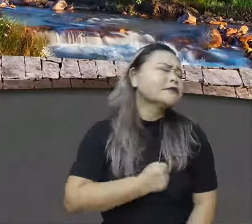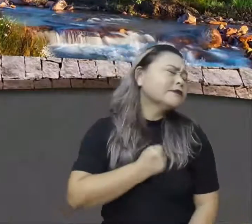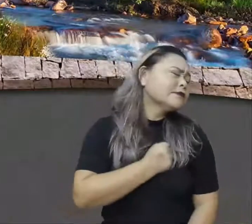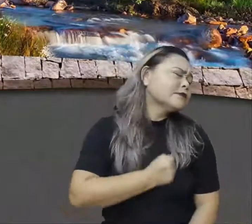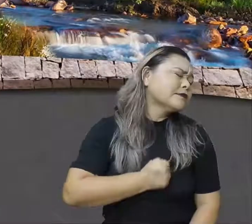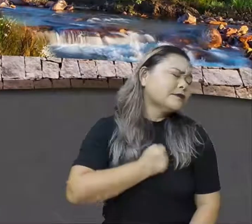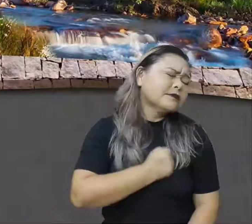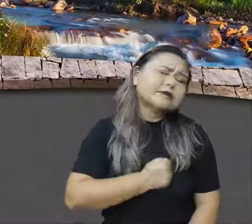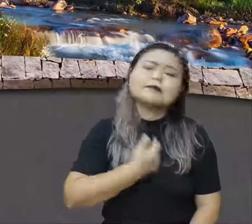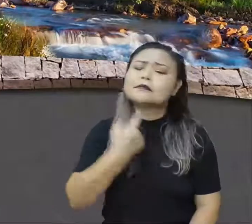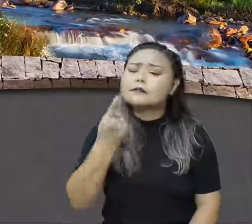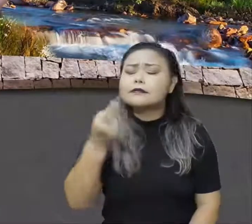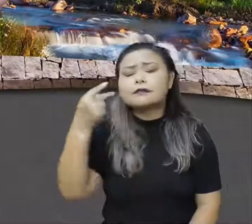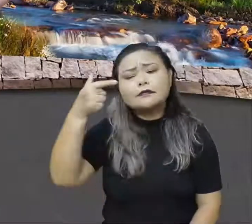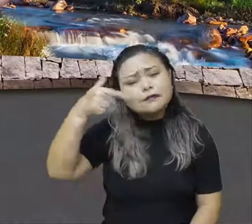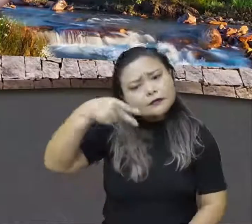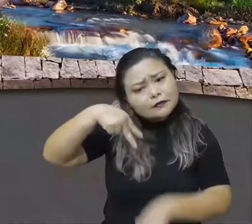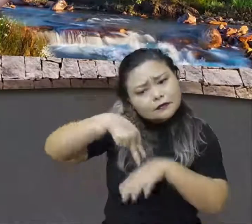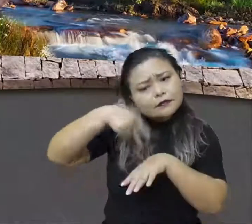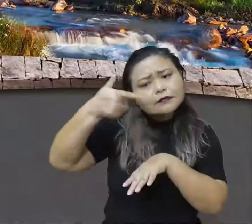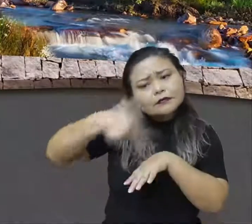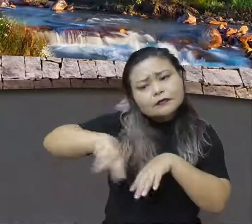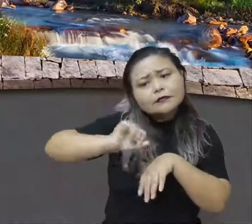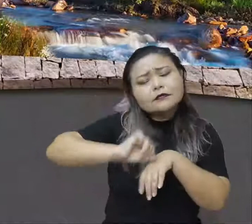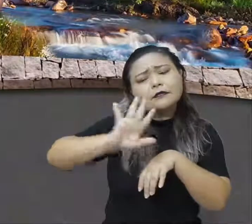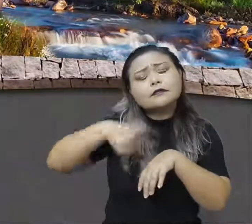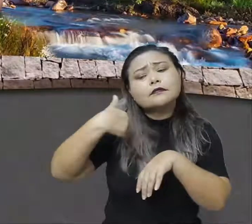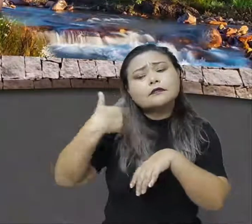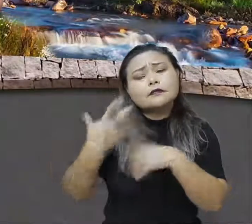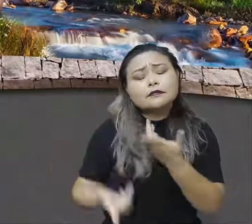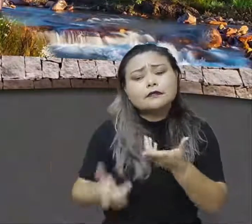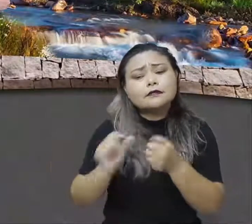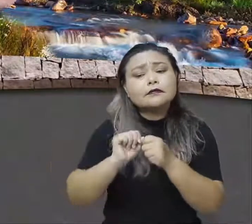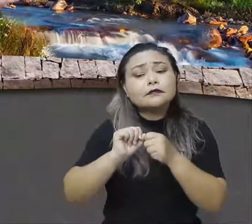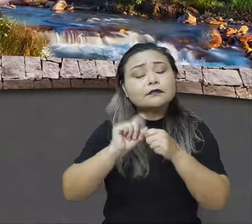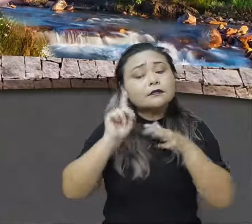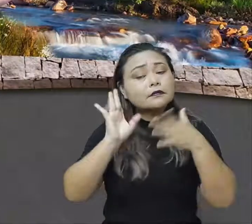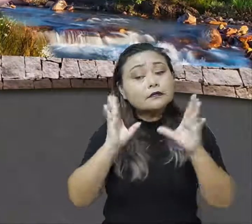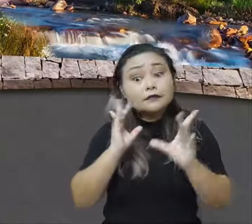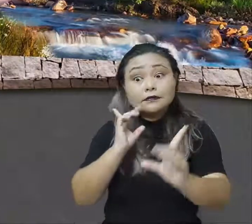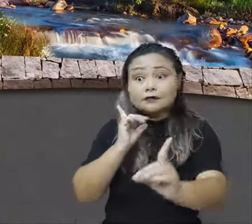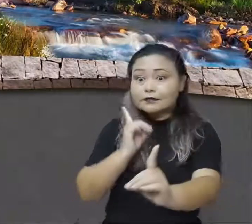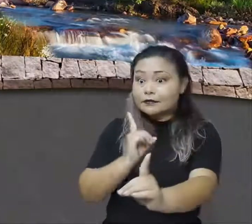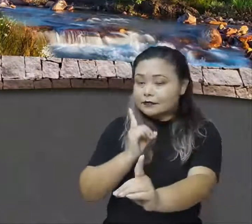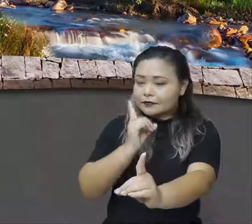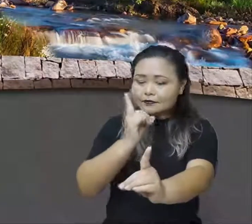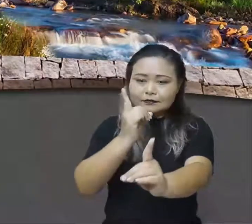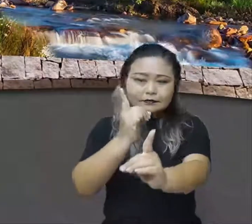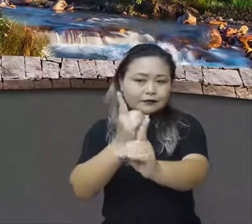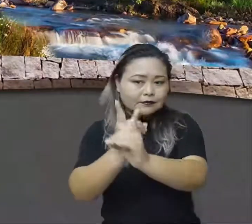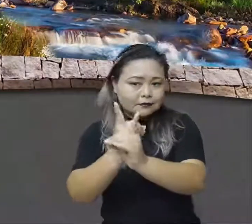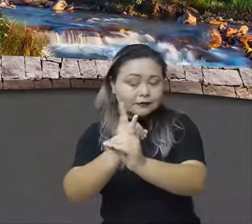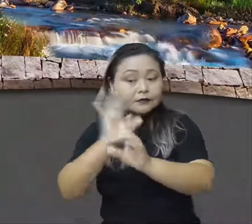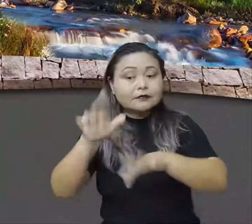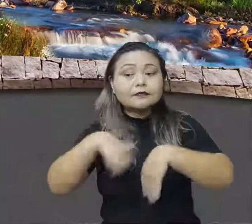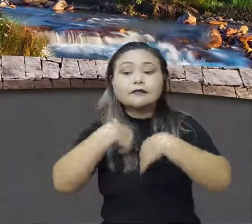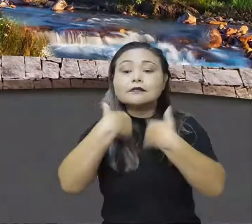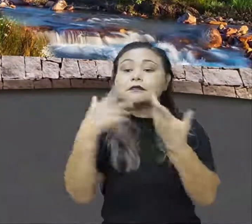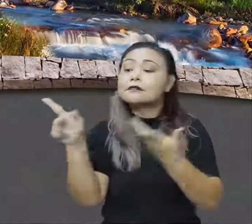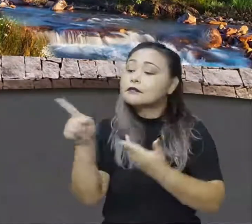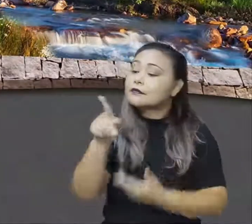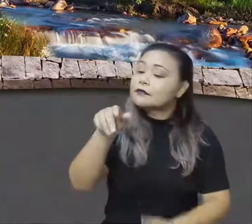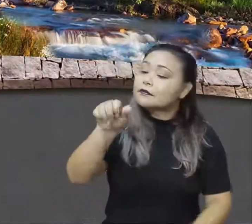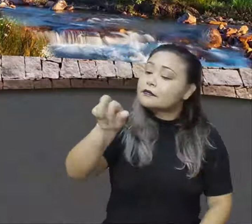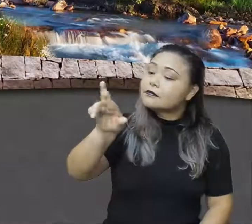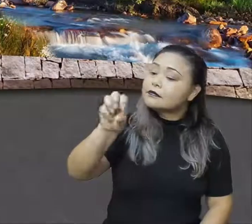saudade! Estamos aqui mais uma vez para aquele encontro. Claro que eu sou o professor